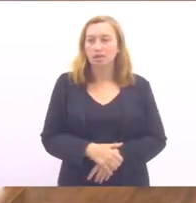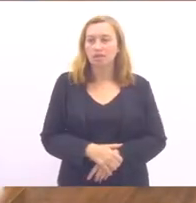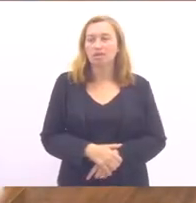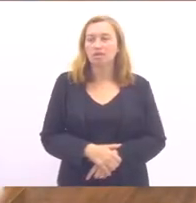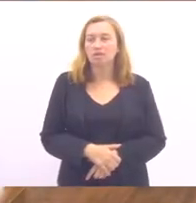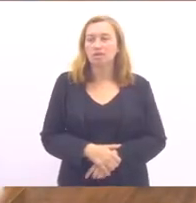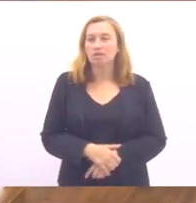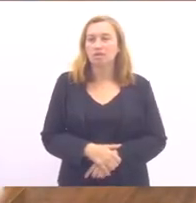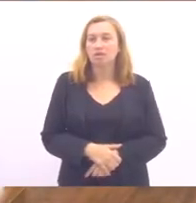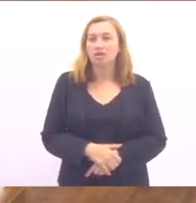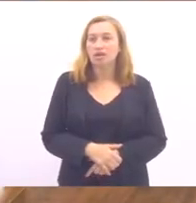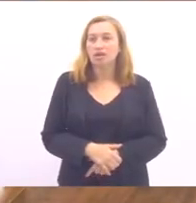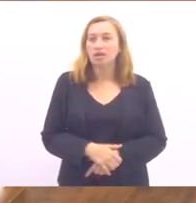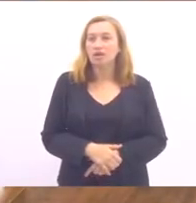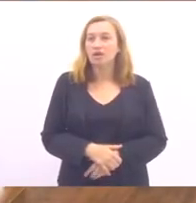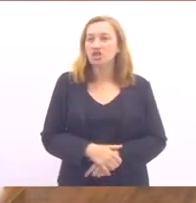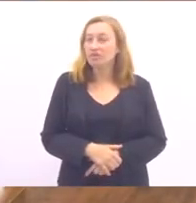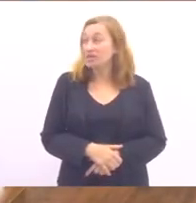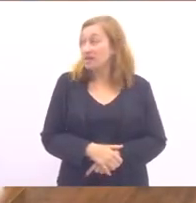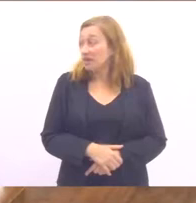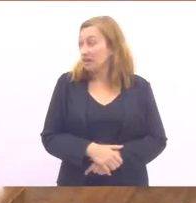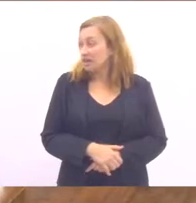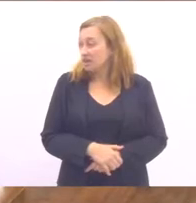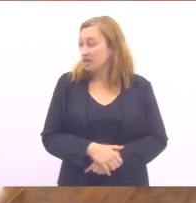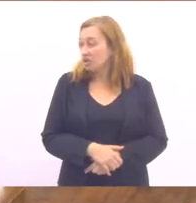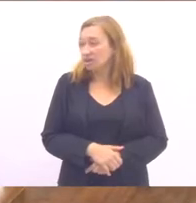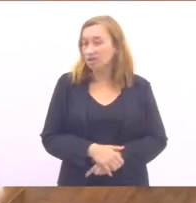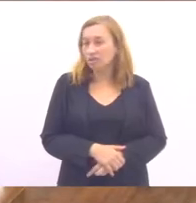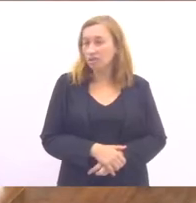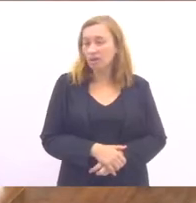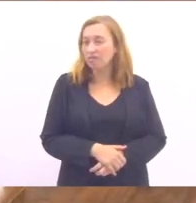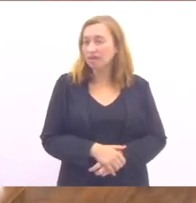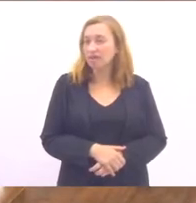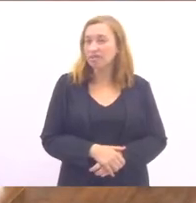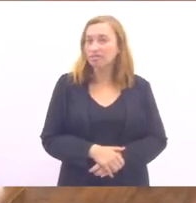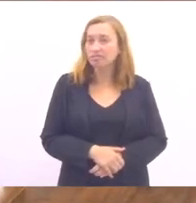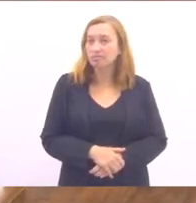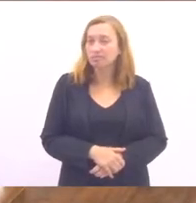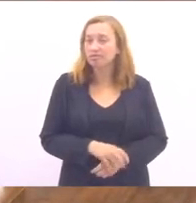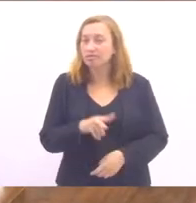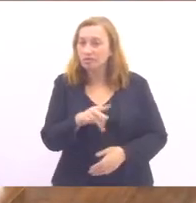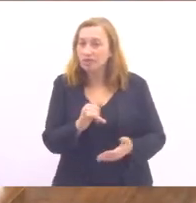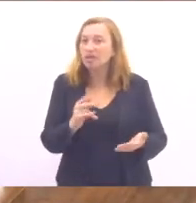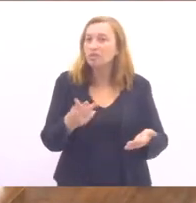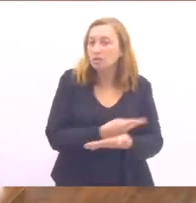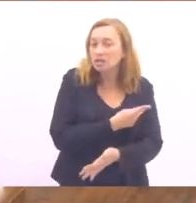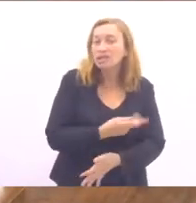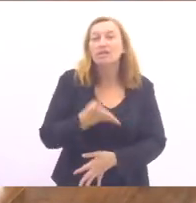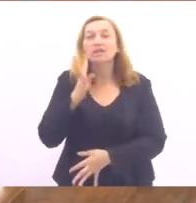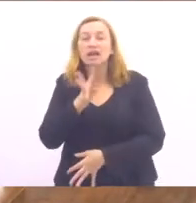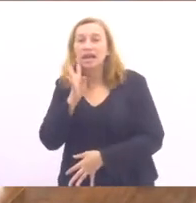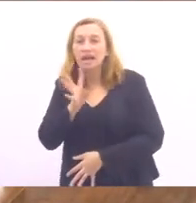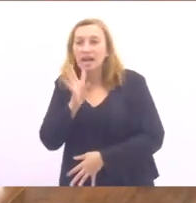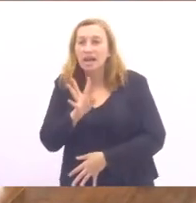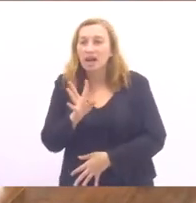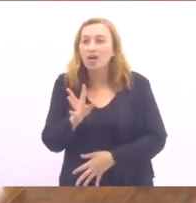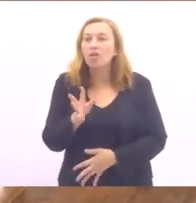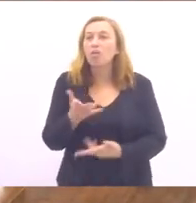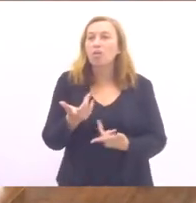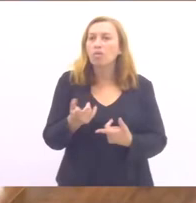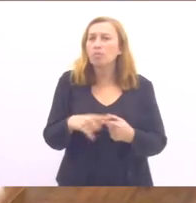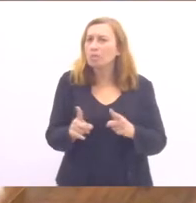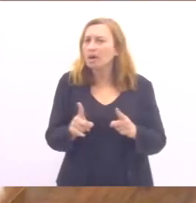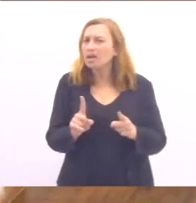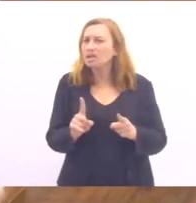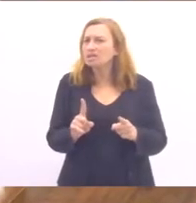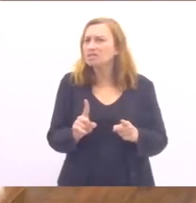Nós não estamos... Sabe, com aquele tempo de vai acontecer, vai ser legal, vai ser bacana pra caramba. A gente não está